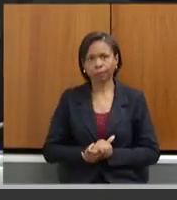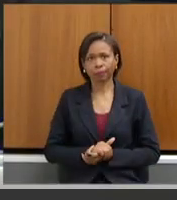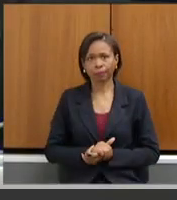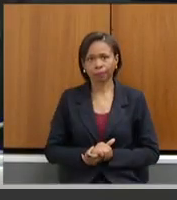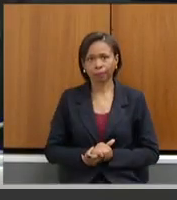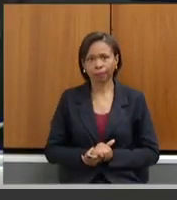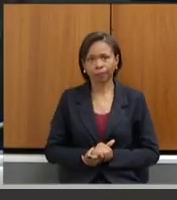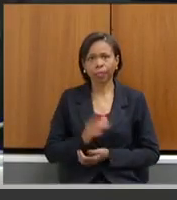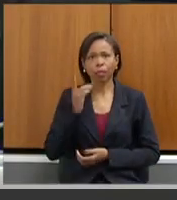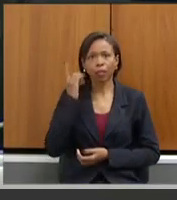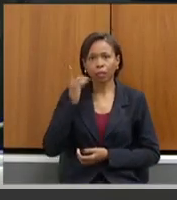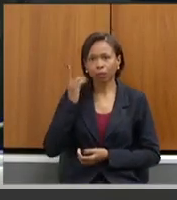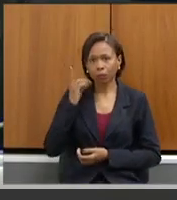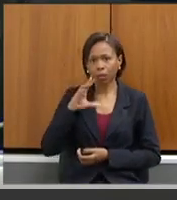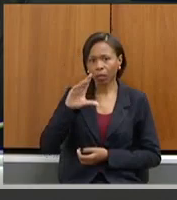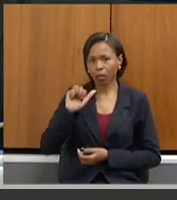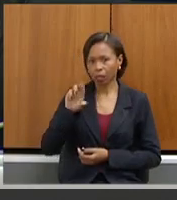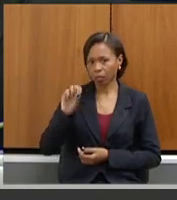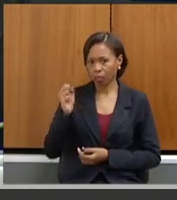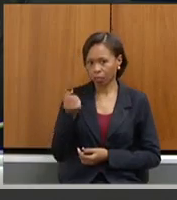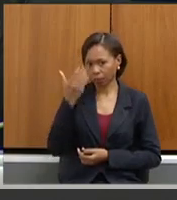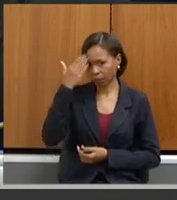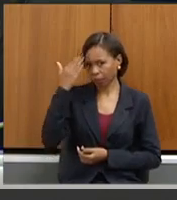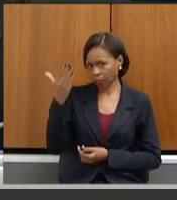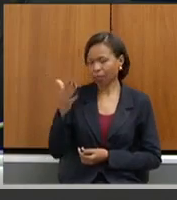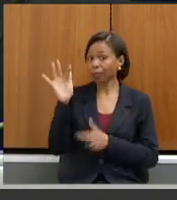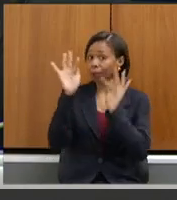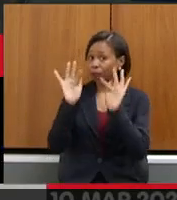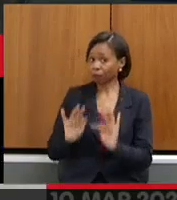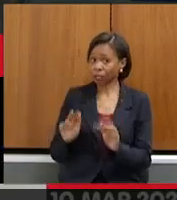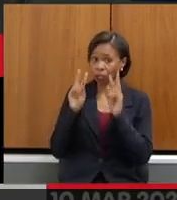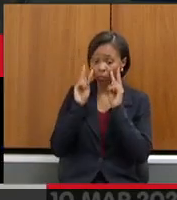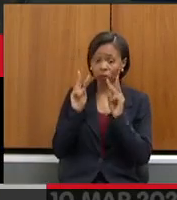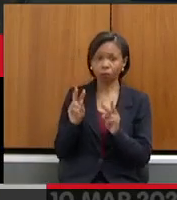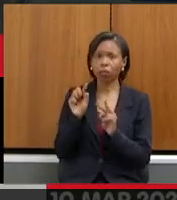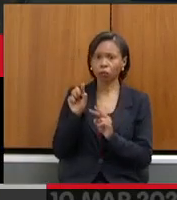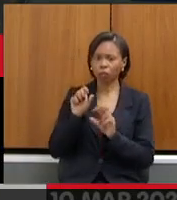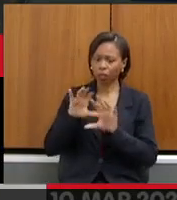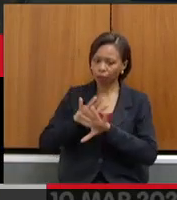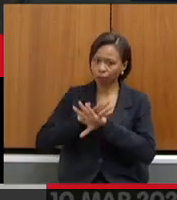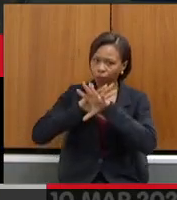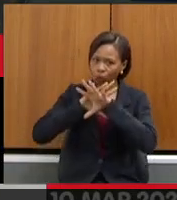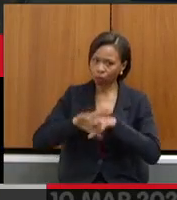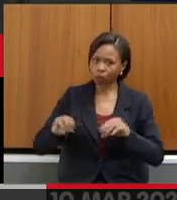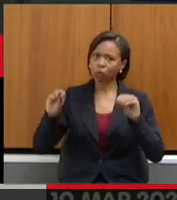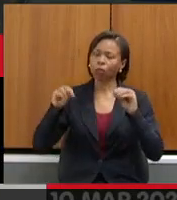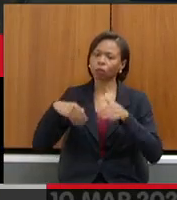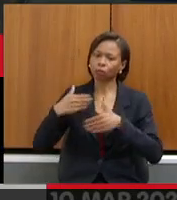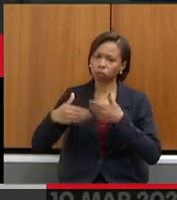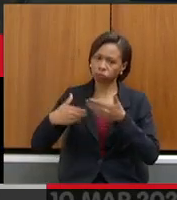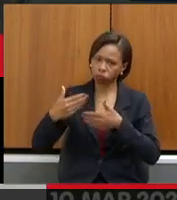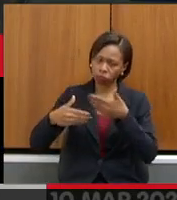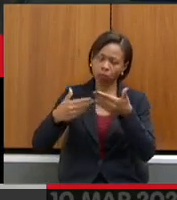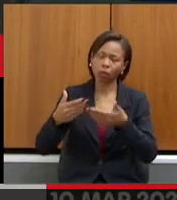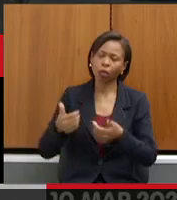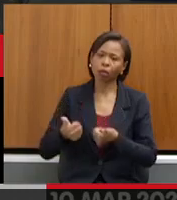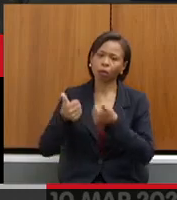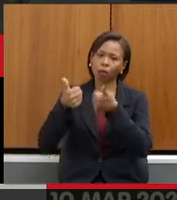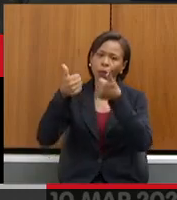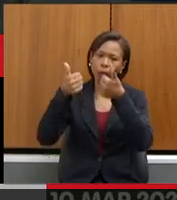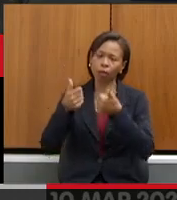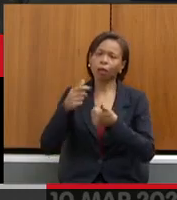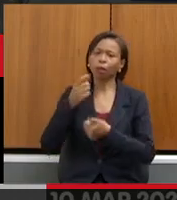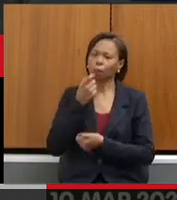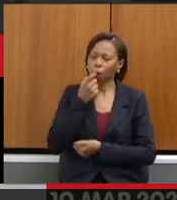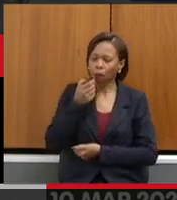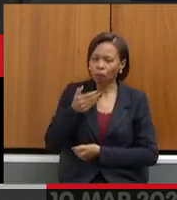obrigado deputado Carlos Pimenta feliz envia Que vossa excelência tem recuperado a cada dia está cada vez melhor em